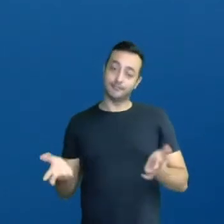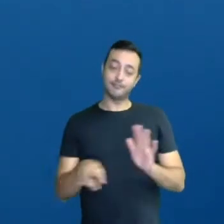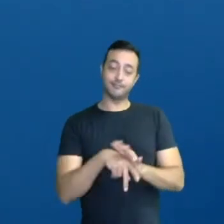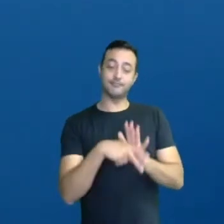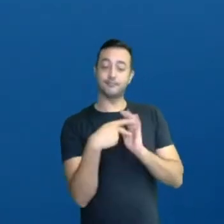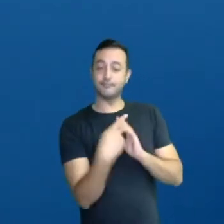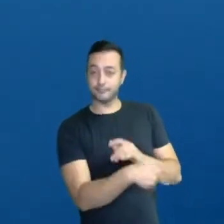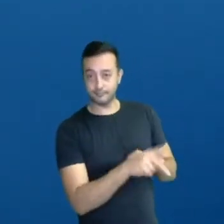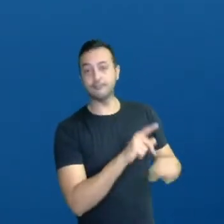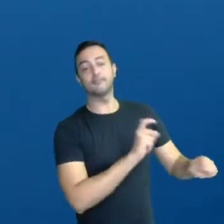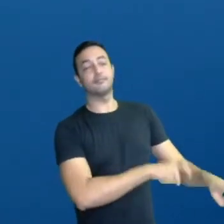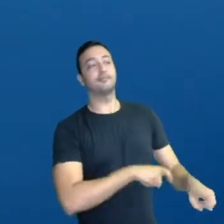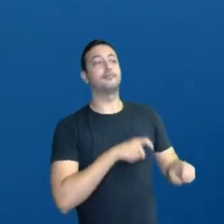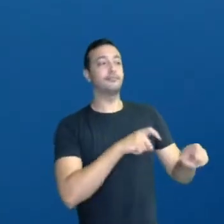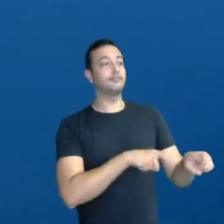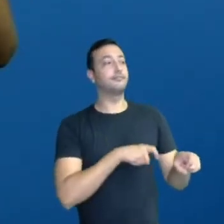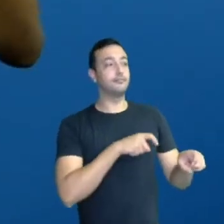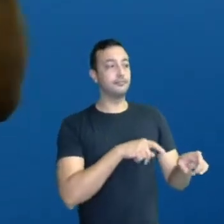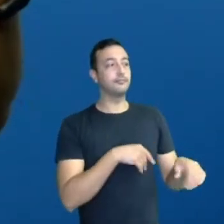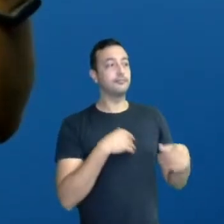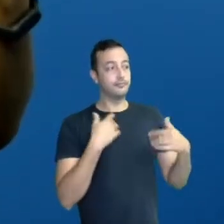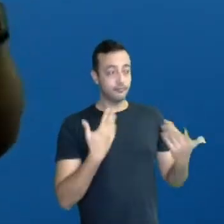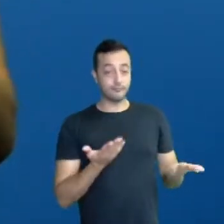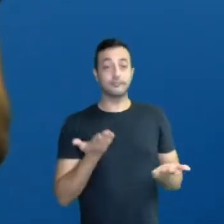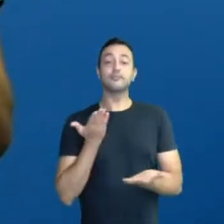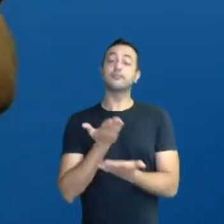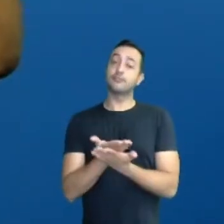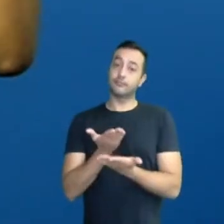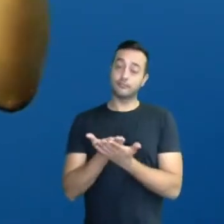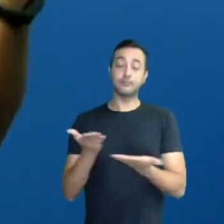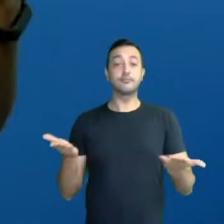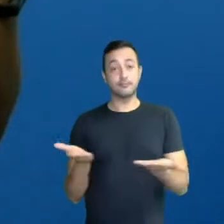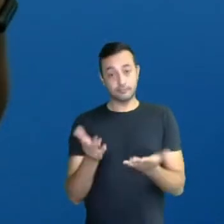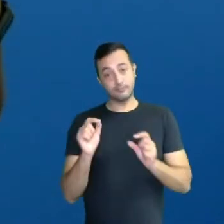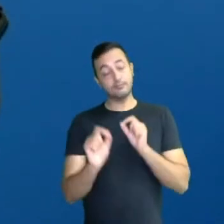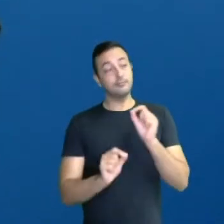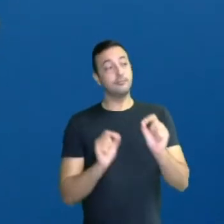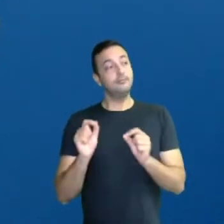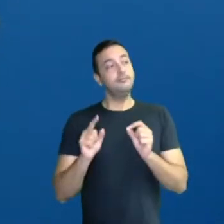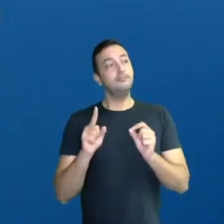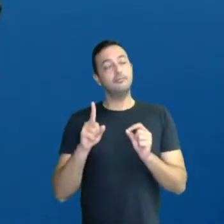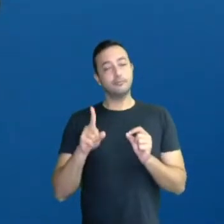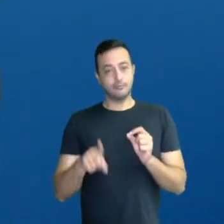lá, da zona rural. Então, a aula que a gente deu foi